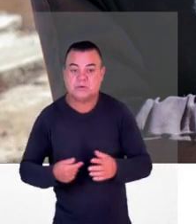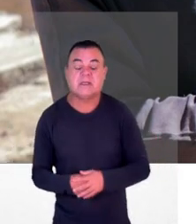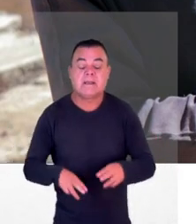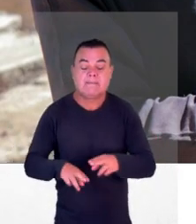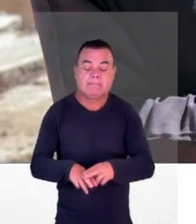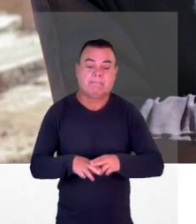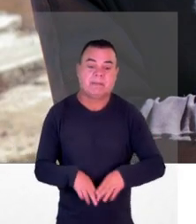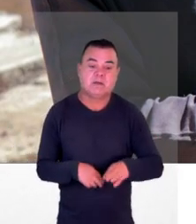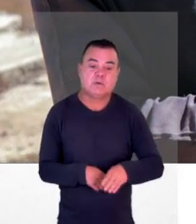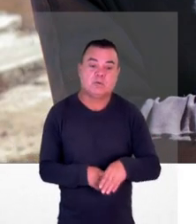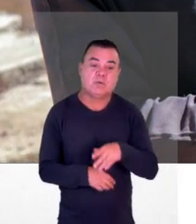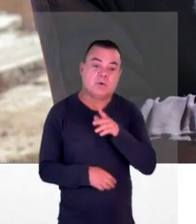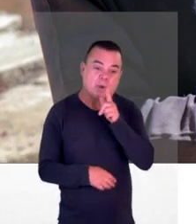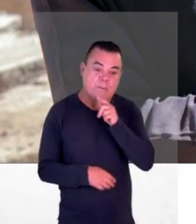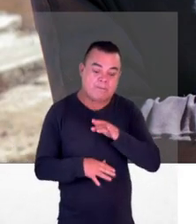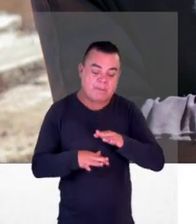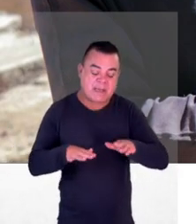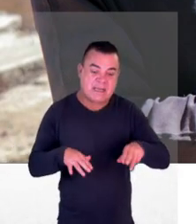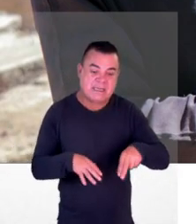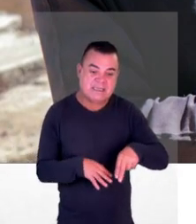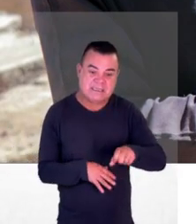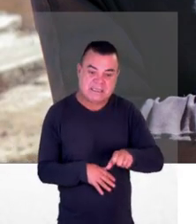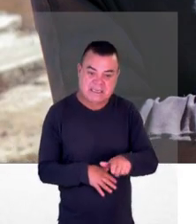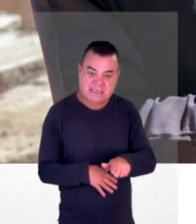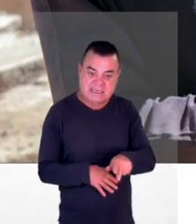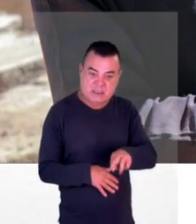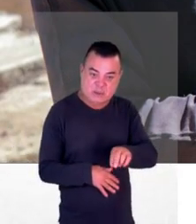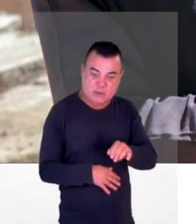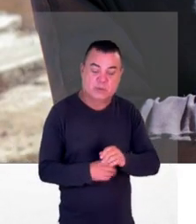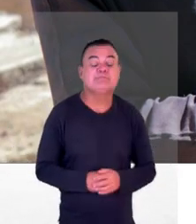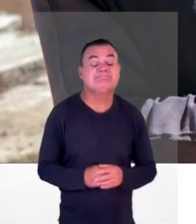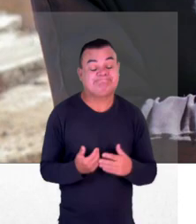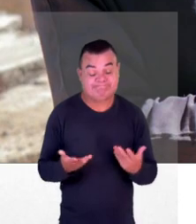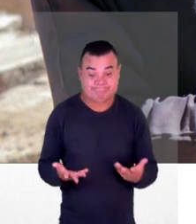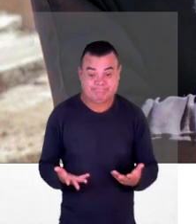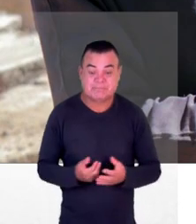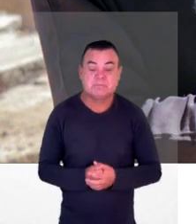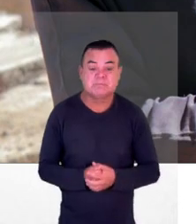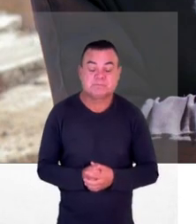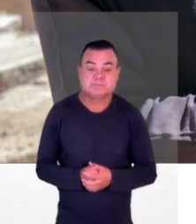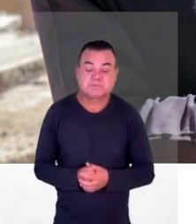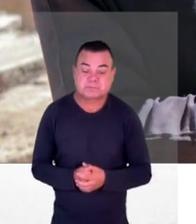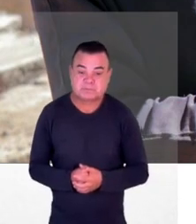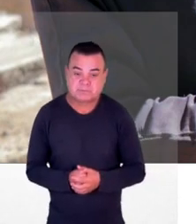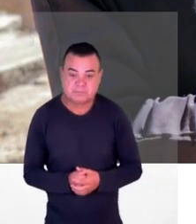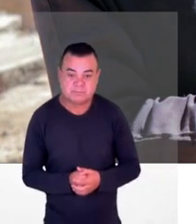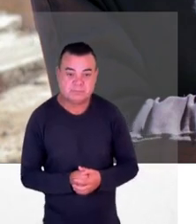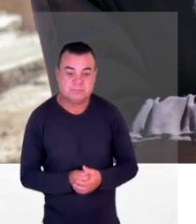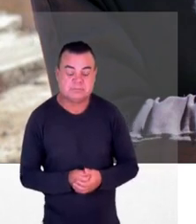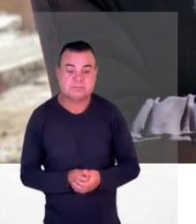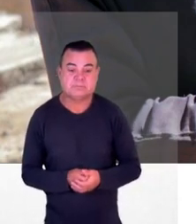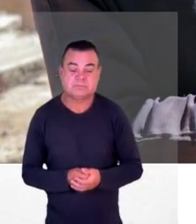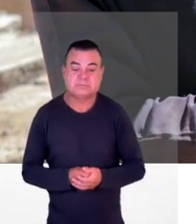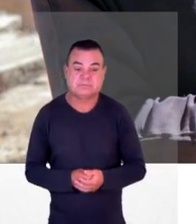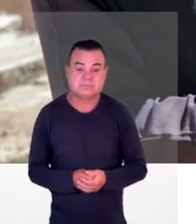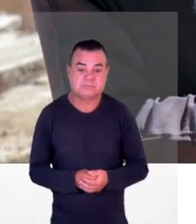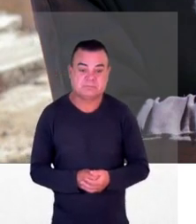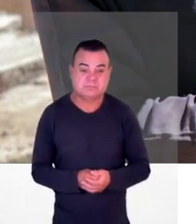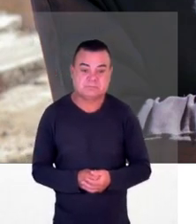negro e o que ele significa em termos de escoamento da produção de alimentos e outras